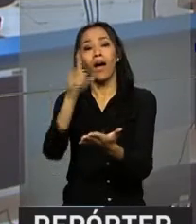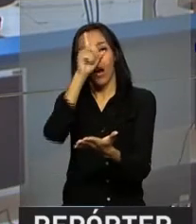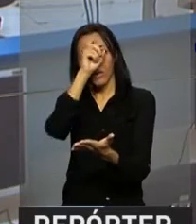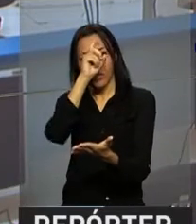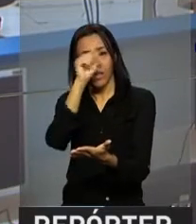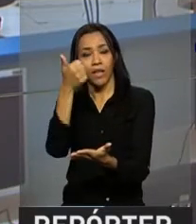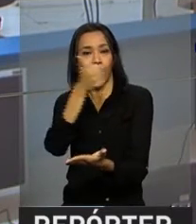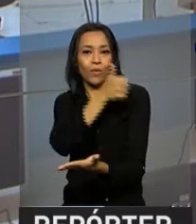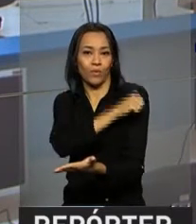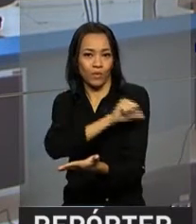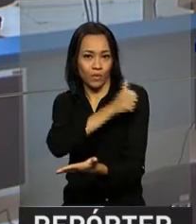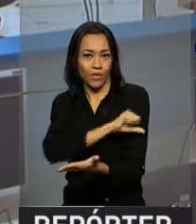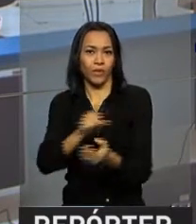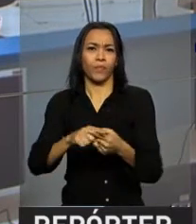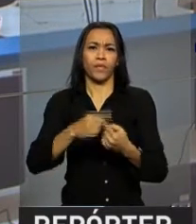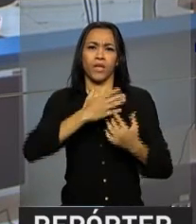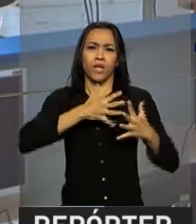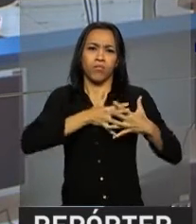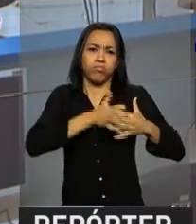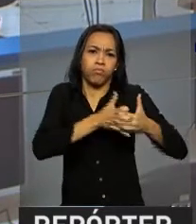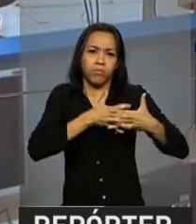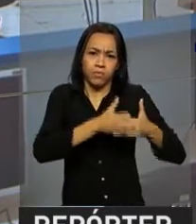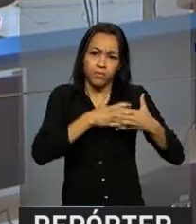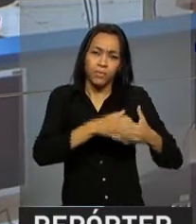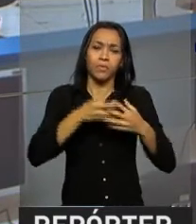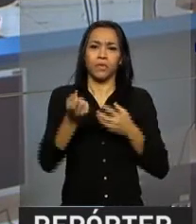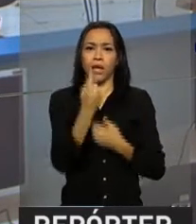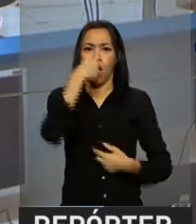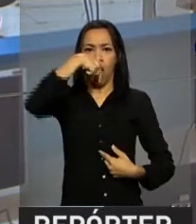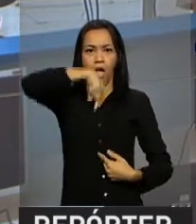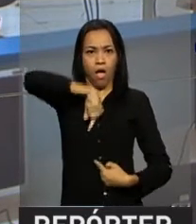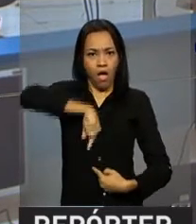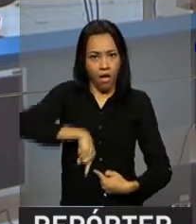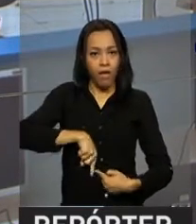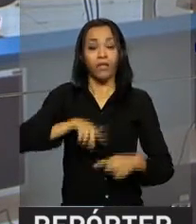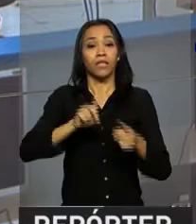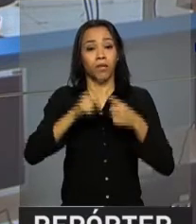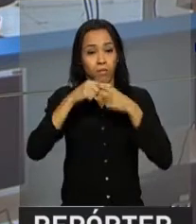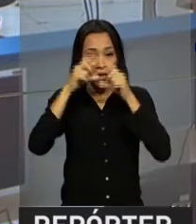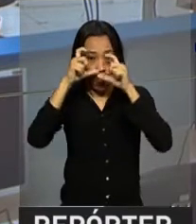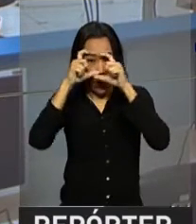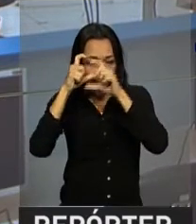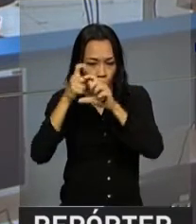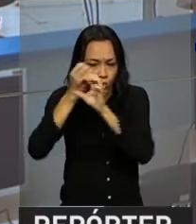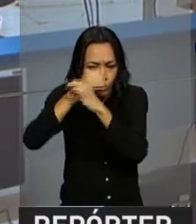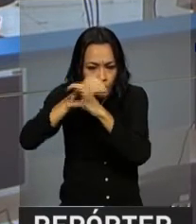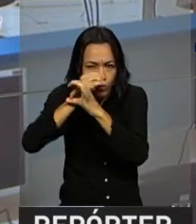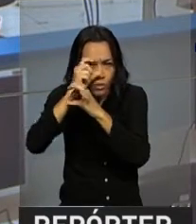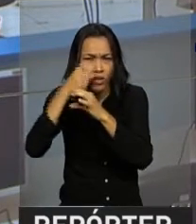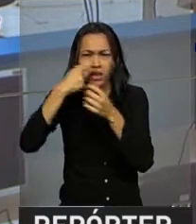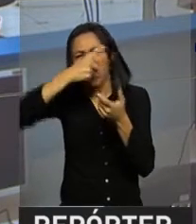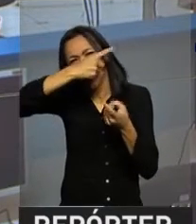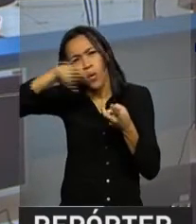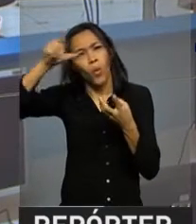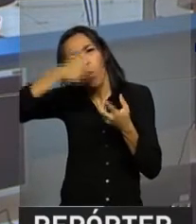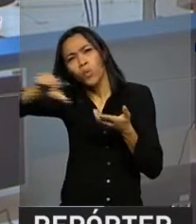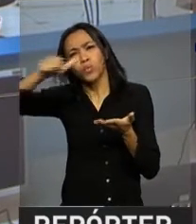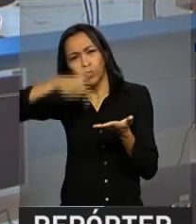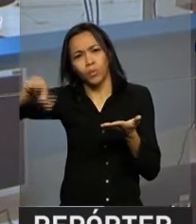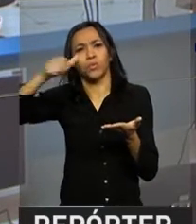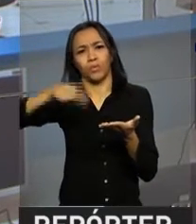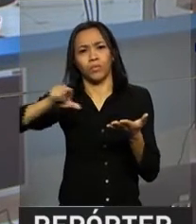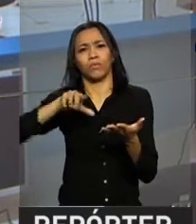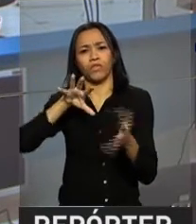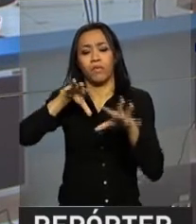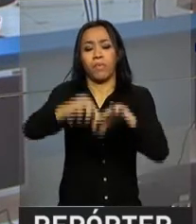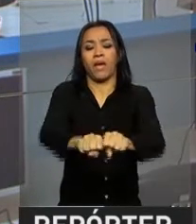São monitores cardíacos, aparelhos para endoscopia, aparelhos oftalmológicos e outros instrumentos médicos